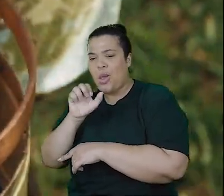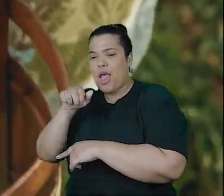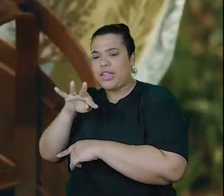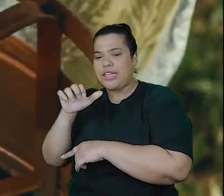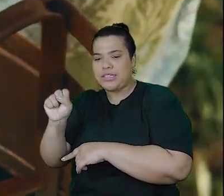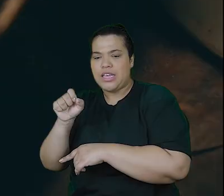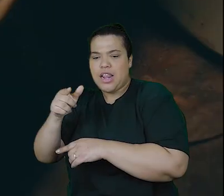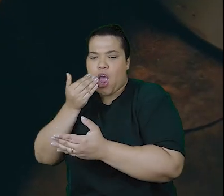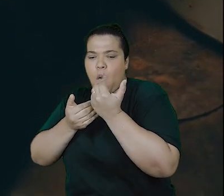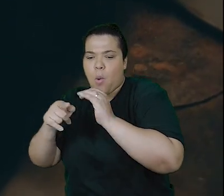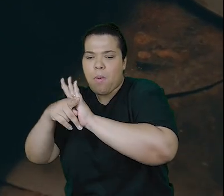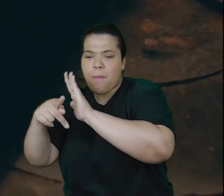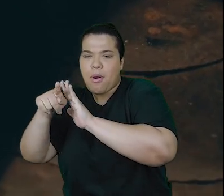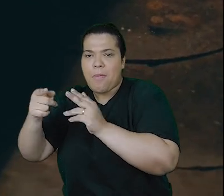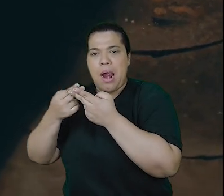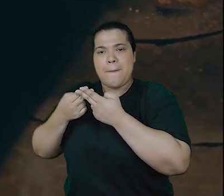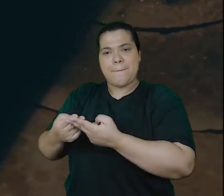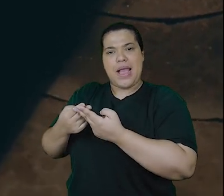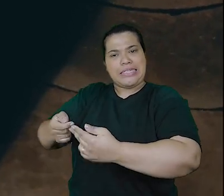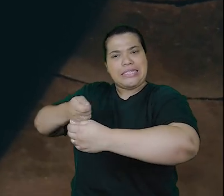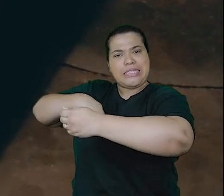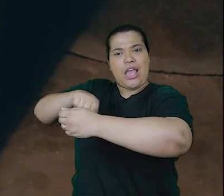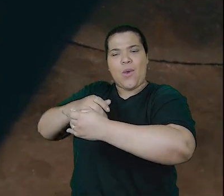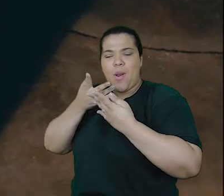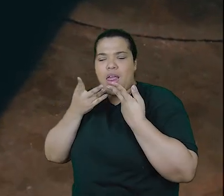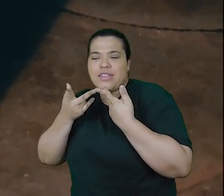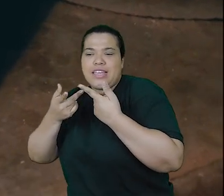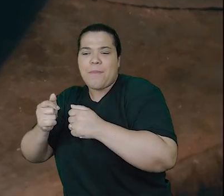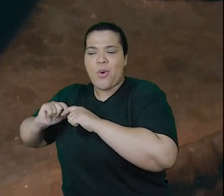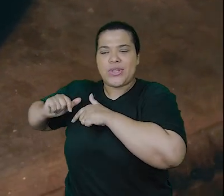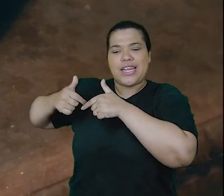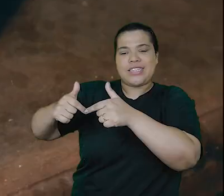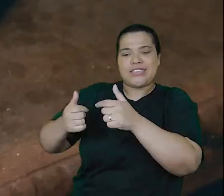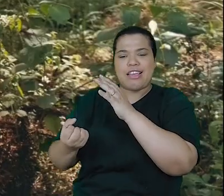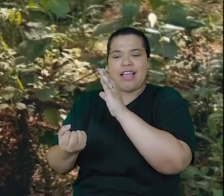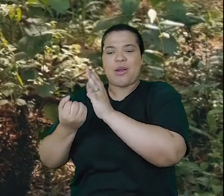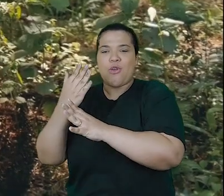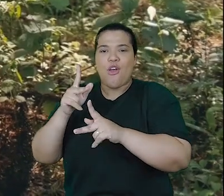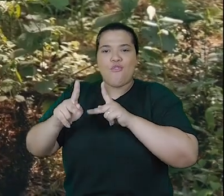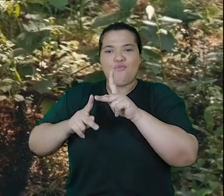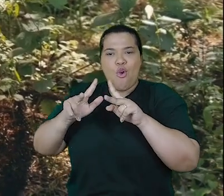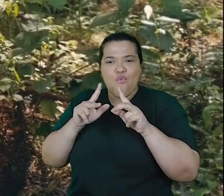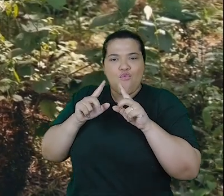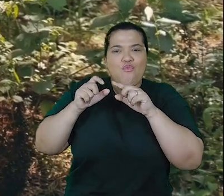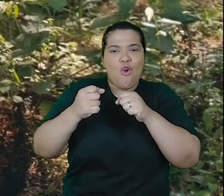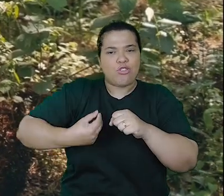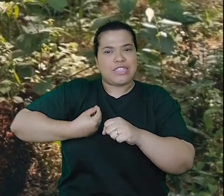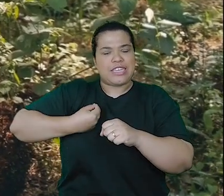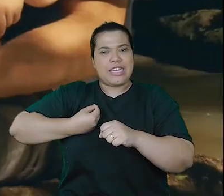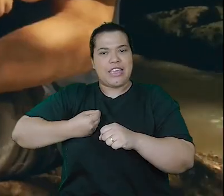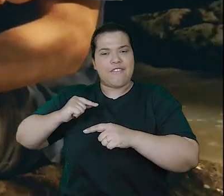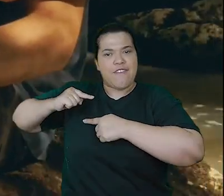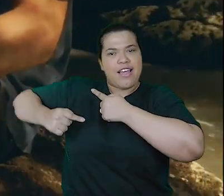o Eisbein, preparado com paciência e o sabor da tradição, celebram a força de um povo que mantém viva